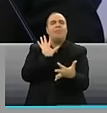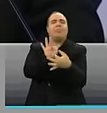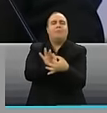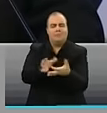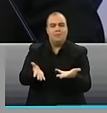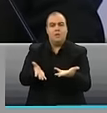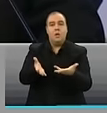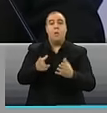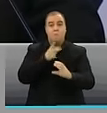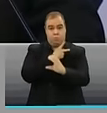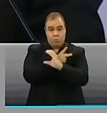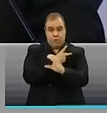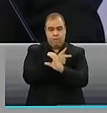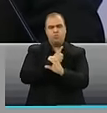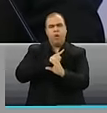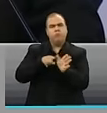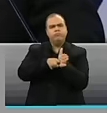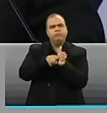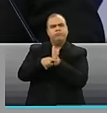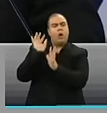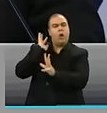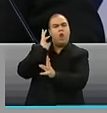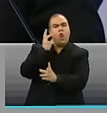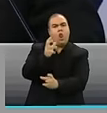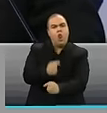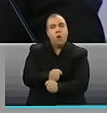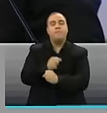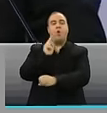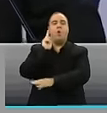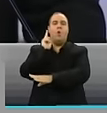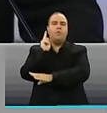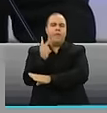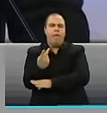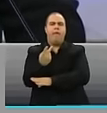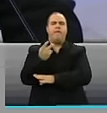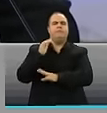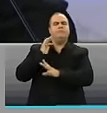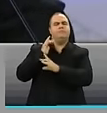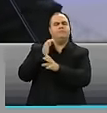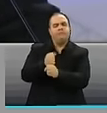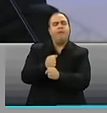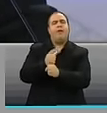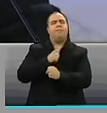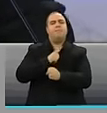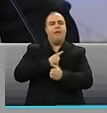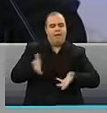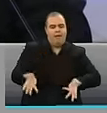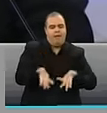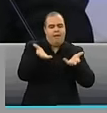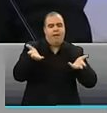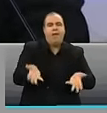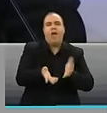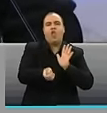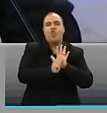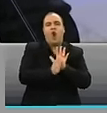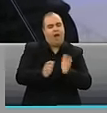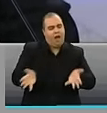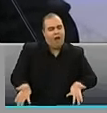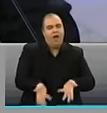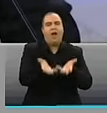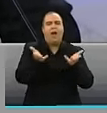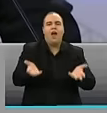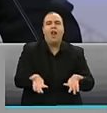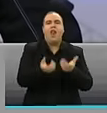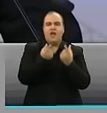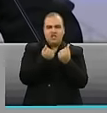Civil tem um levantamento histórico de hotéis, estabelecimentos que alimentam a Cracolândia, que lavam dinheiro da